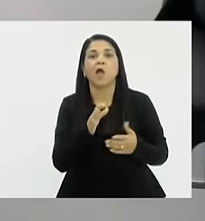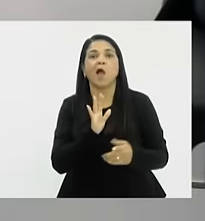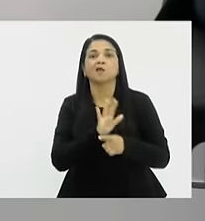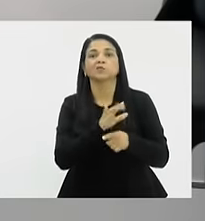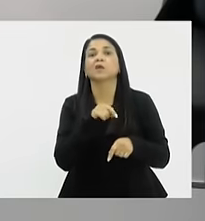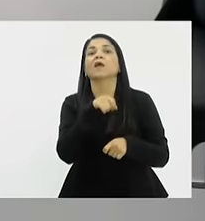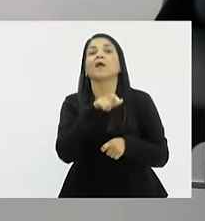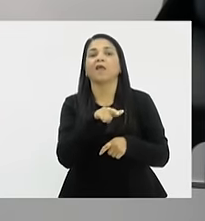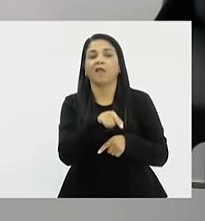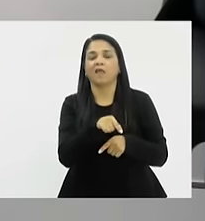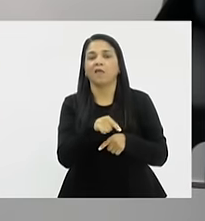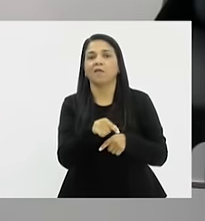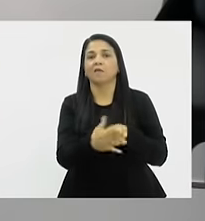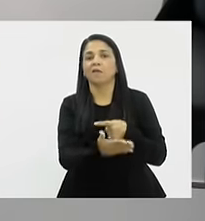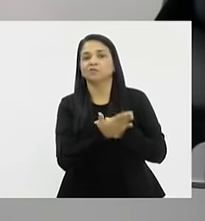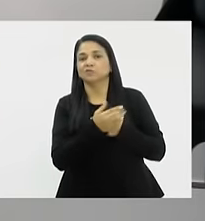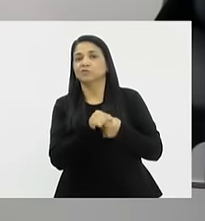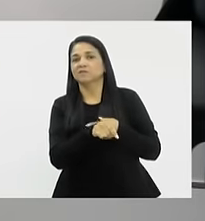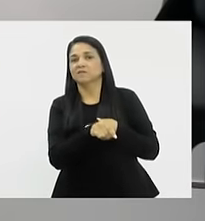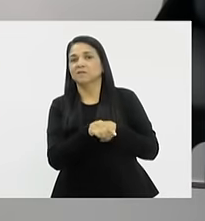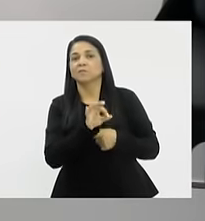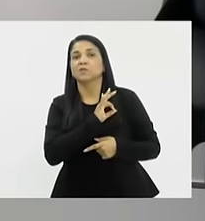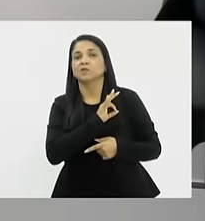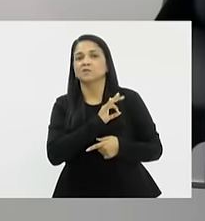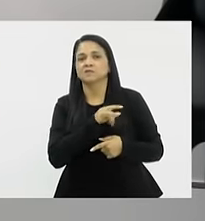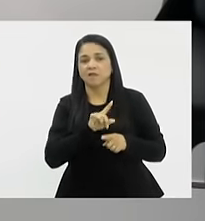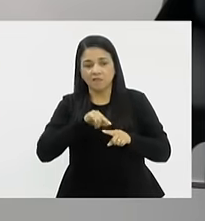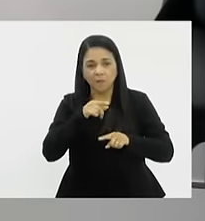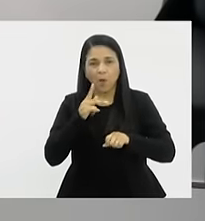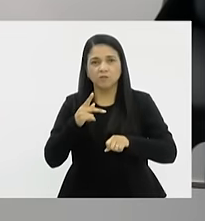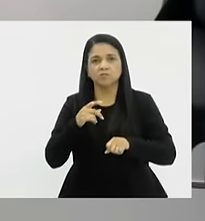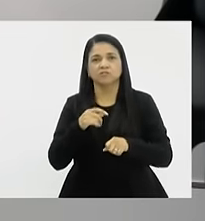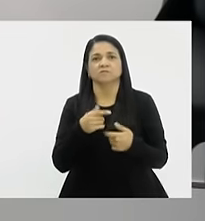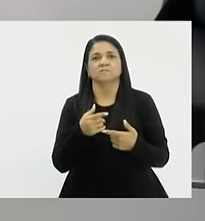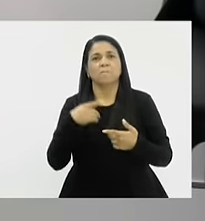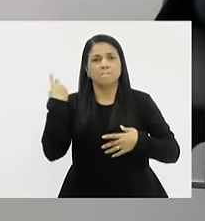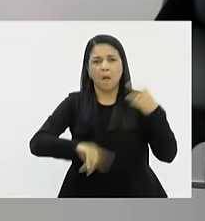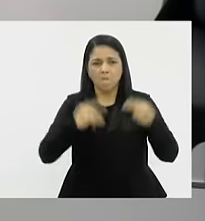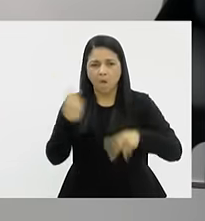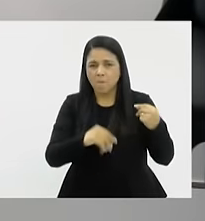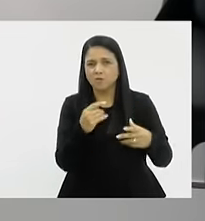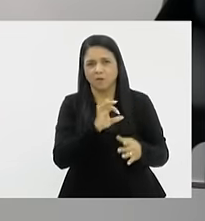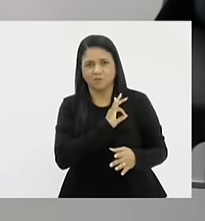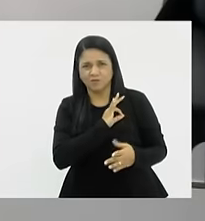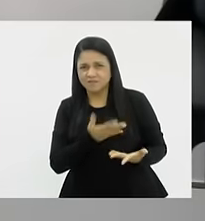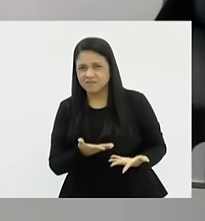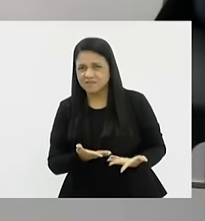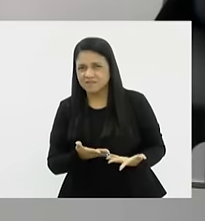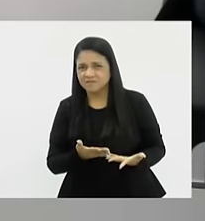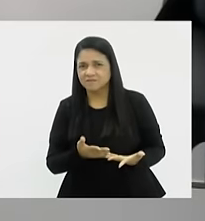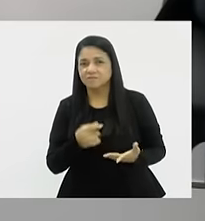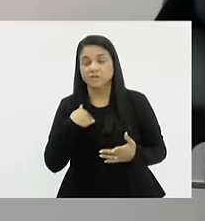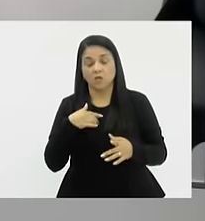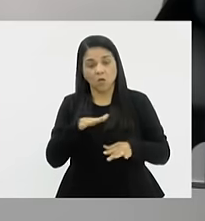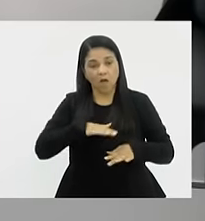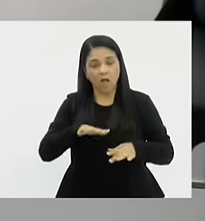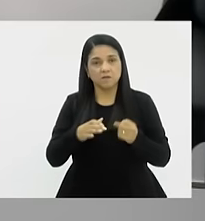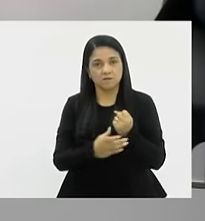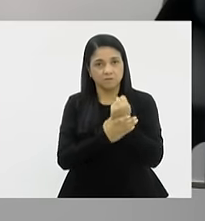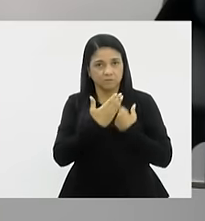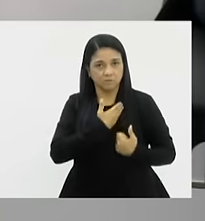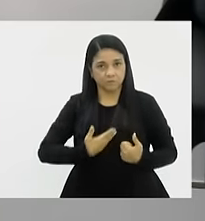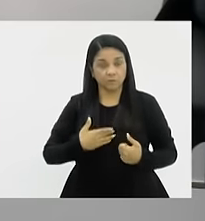depois apedreja eles. Então, finalizando, na área de segurança pública, e o forte do deputado